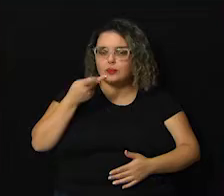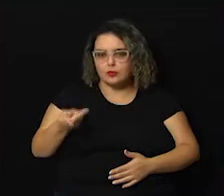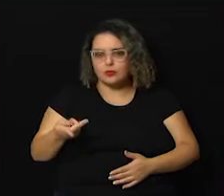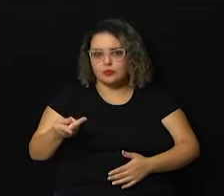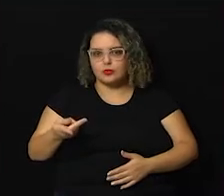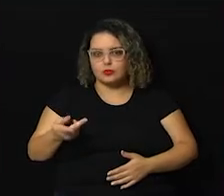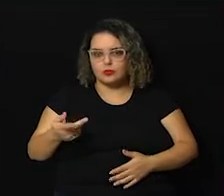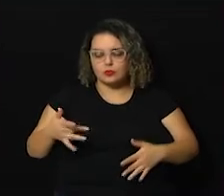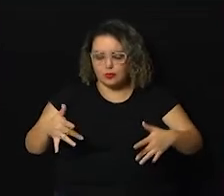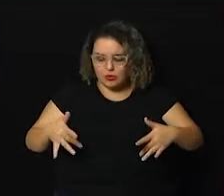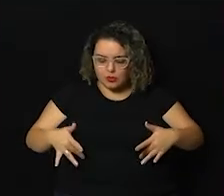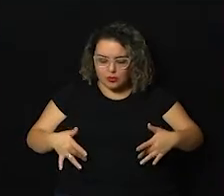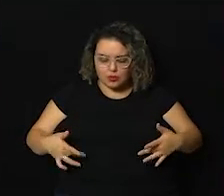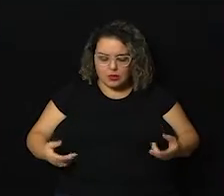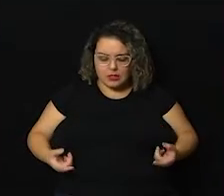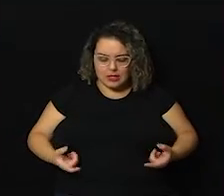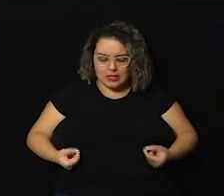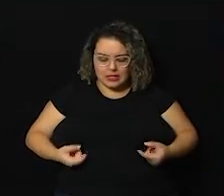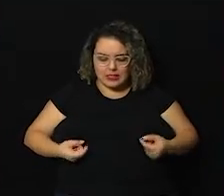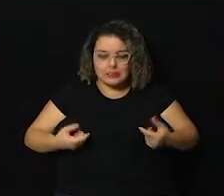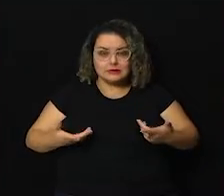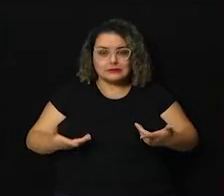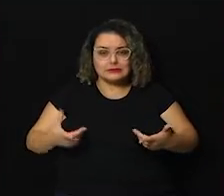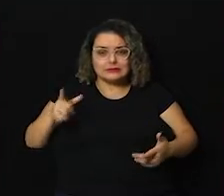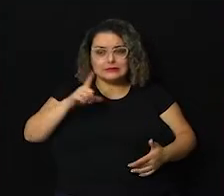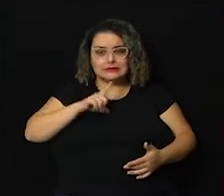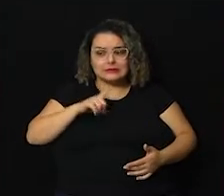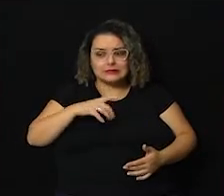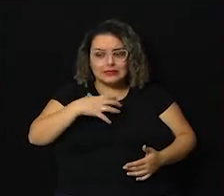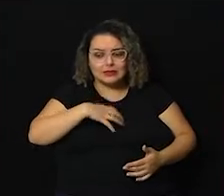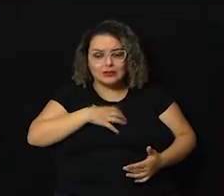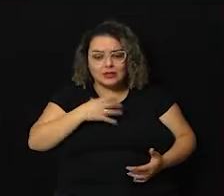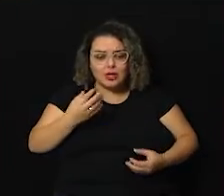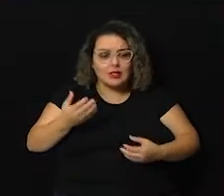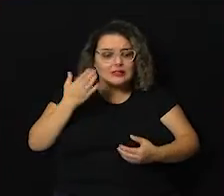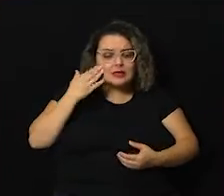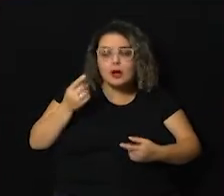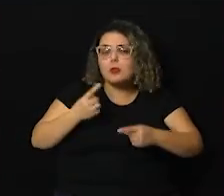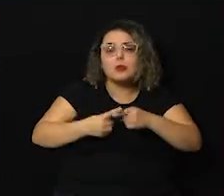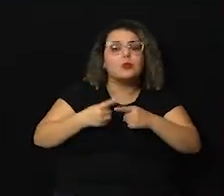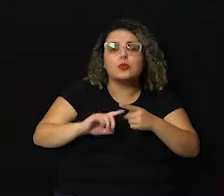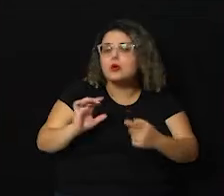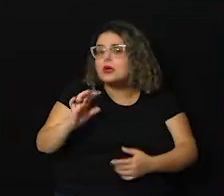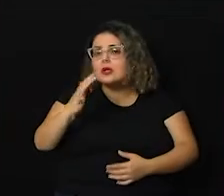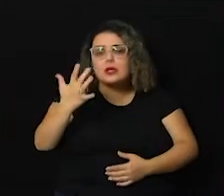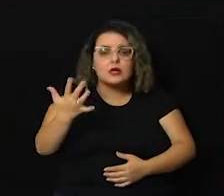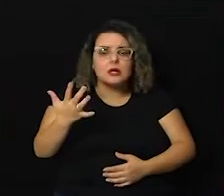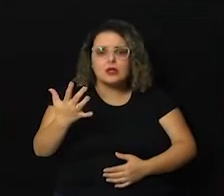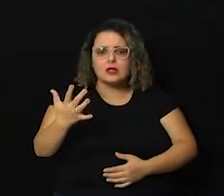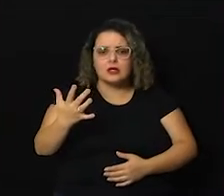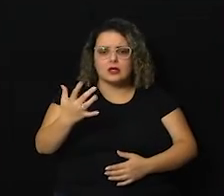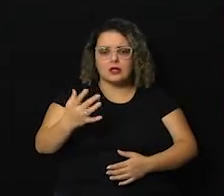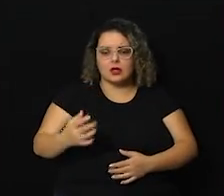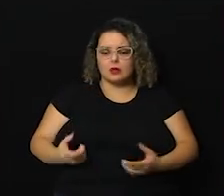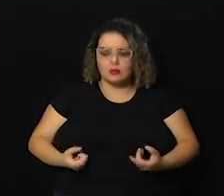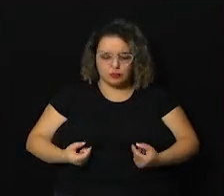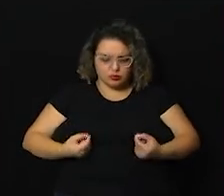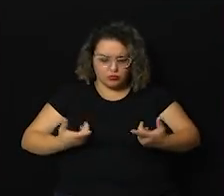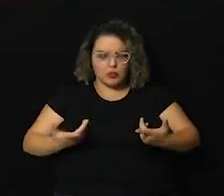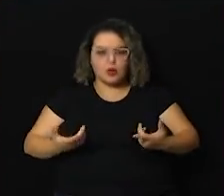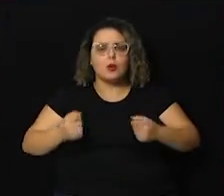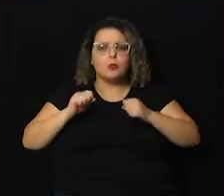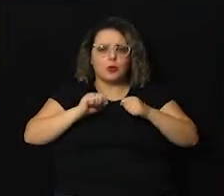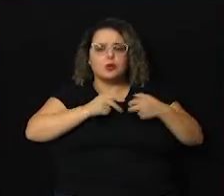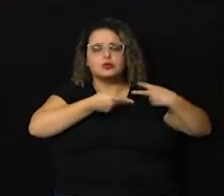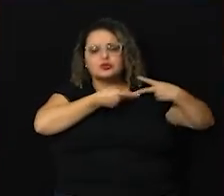o câncer nascido no rim. Tem um motivo? Já se sabe o que acontece? Por que o câncer surge no rim? Pode